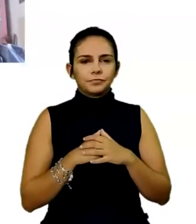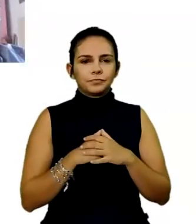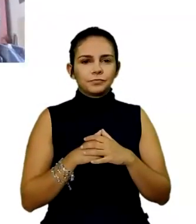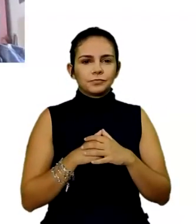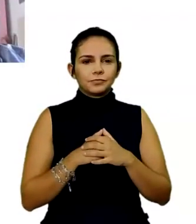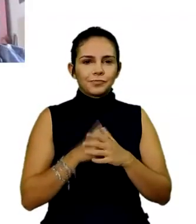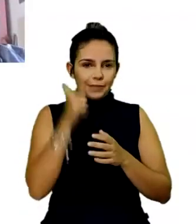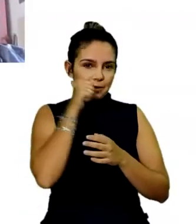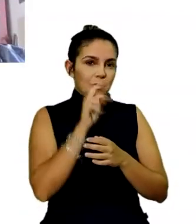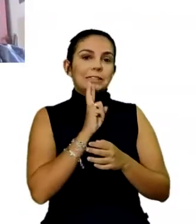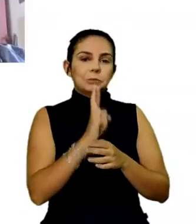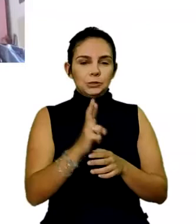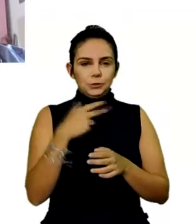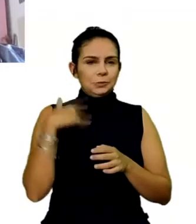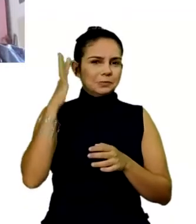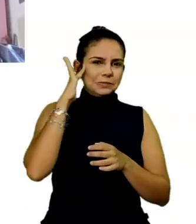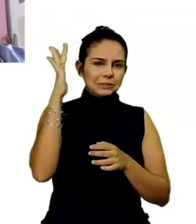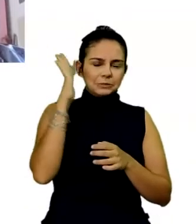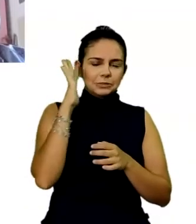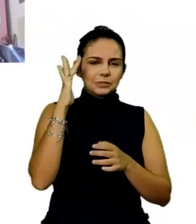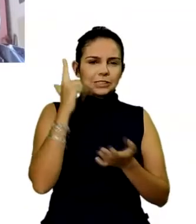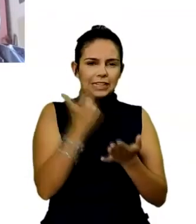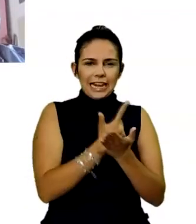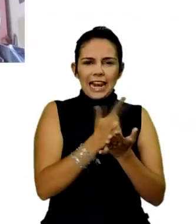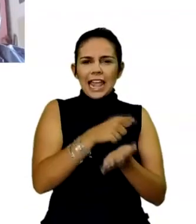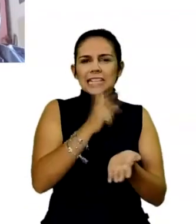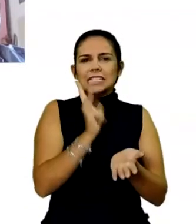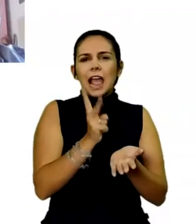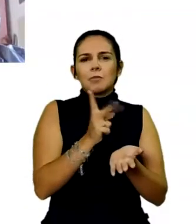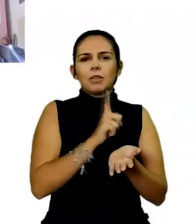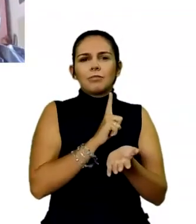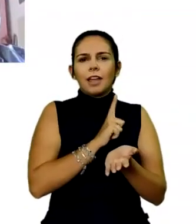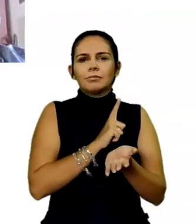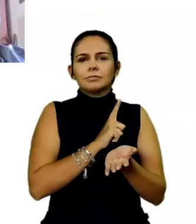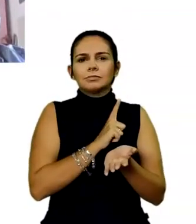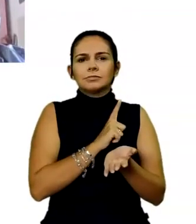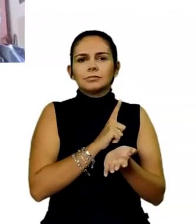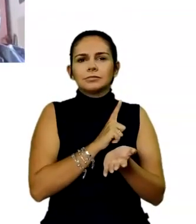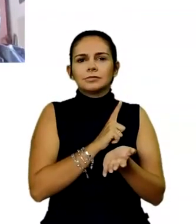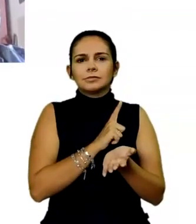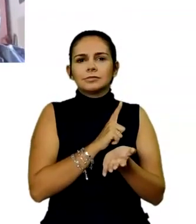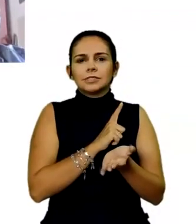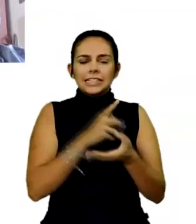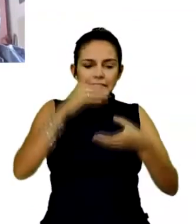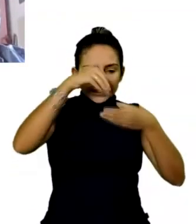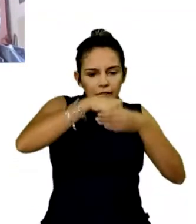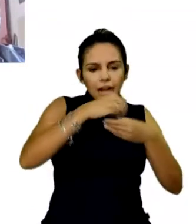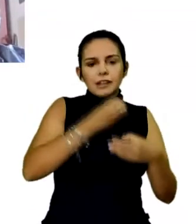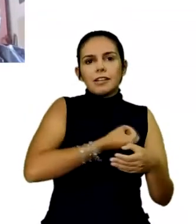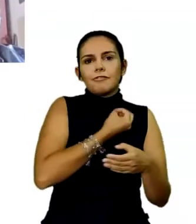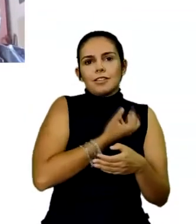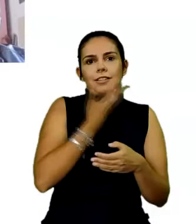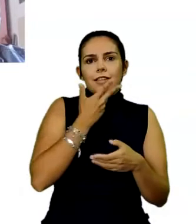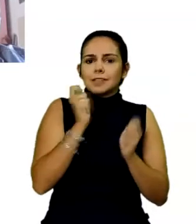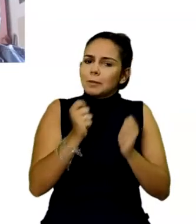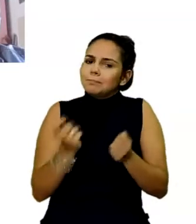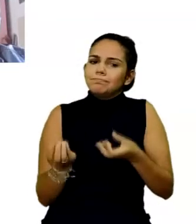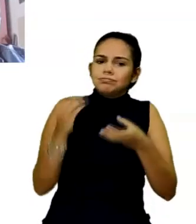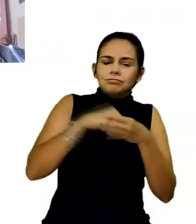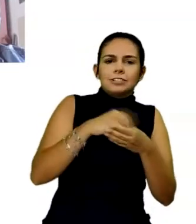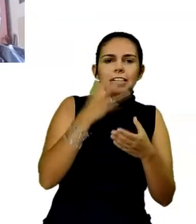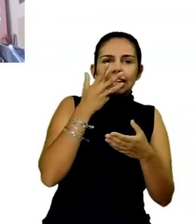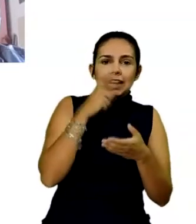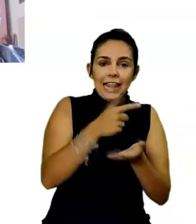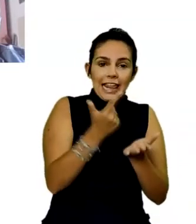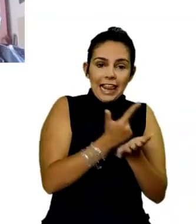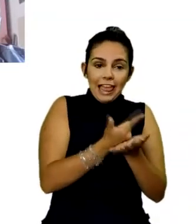Eu penso que o livro sempre terá espaço na vida da criança, principalmente se o livro